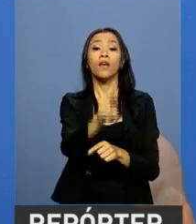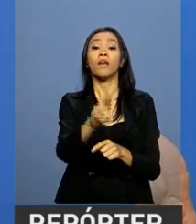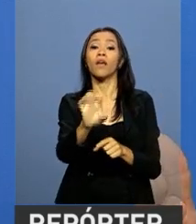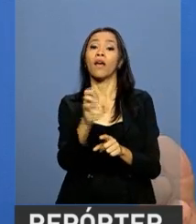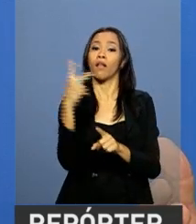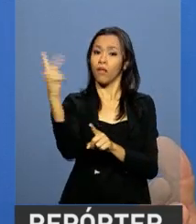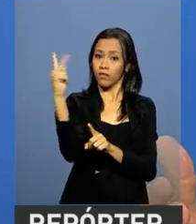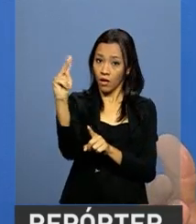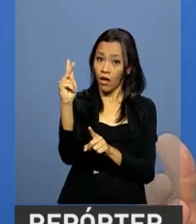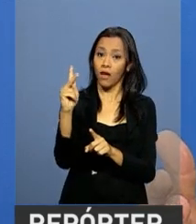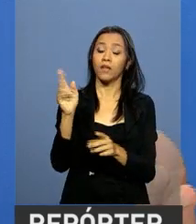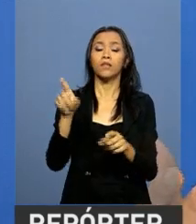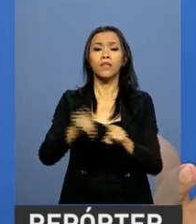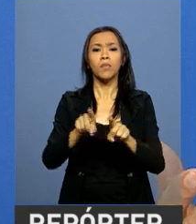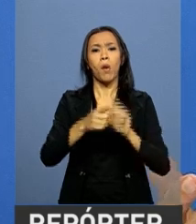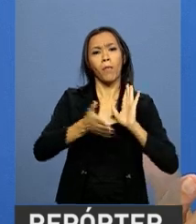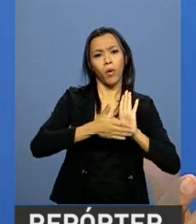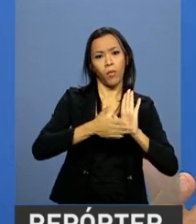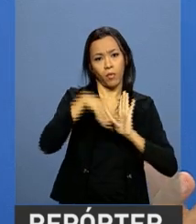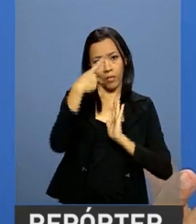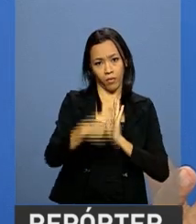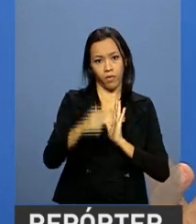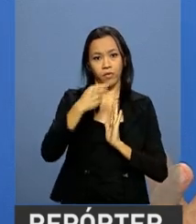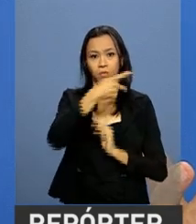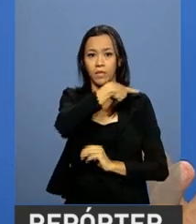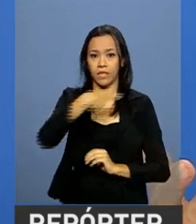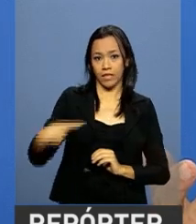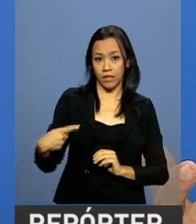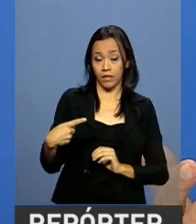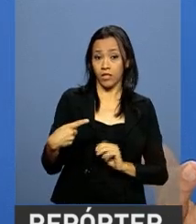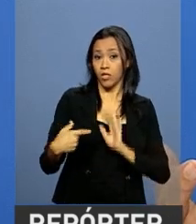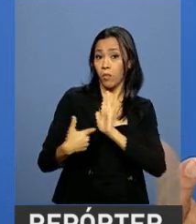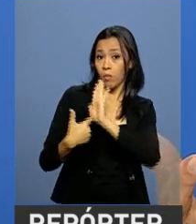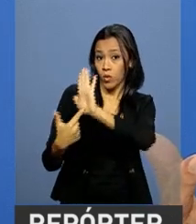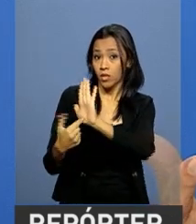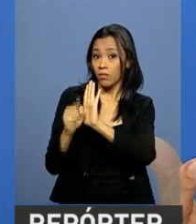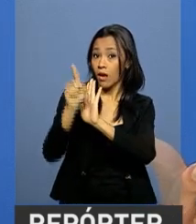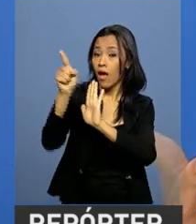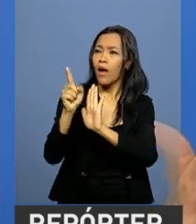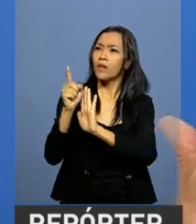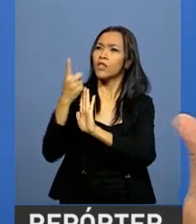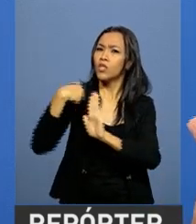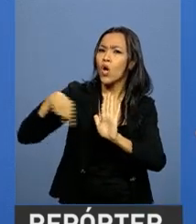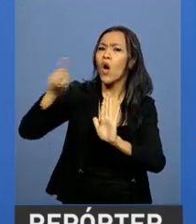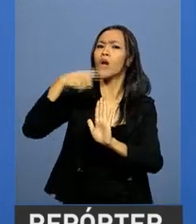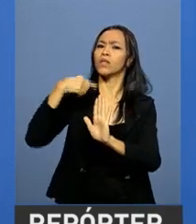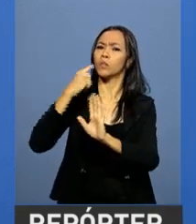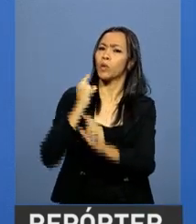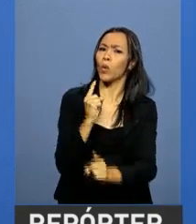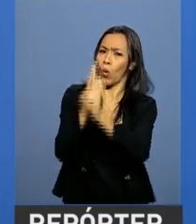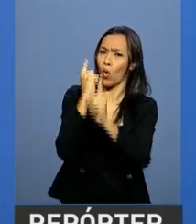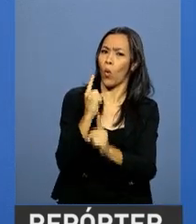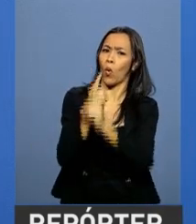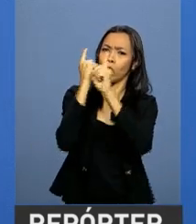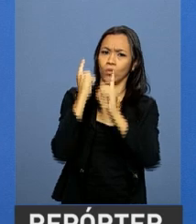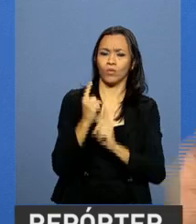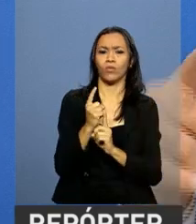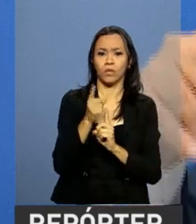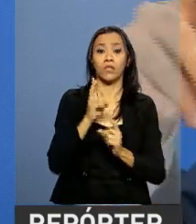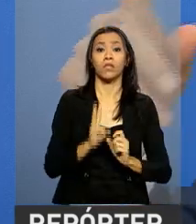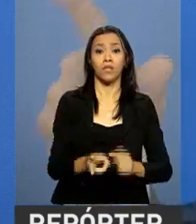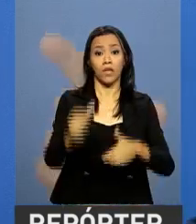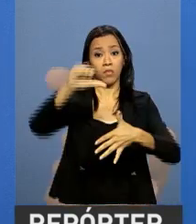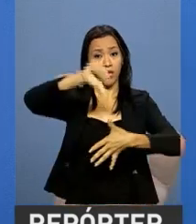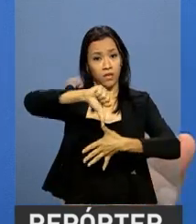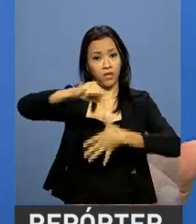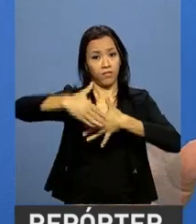transmitiu uma proposta do presidente temer que fizesse uma um fizéssemos um encontro Regional na América do Sul